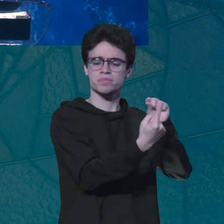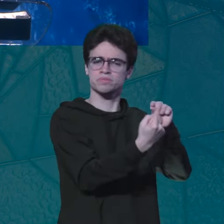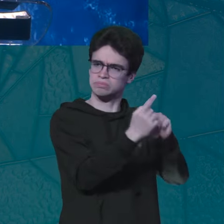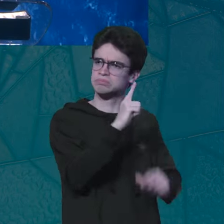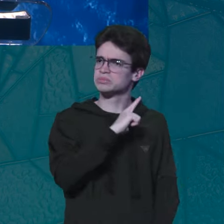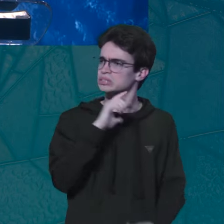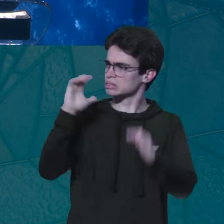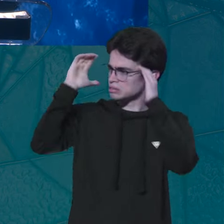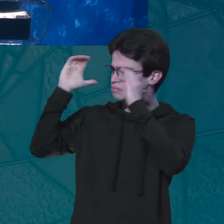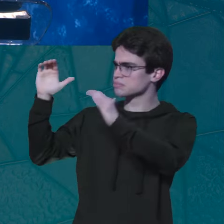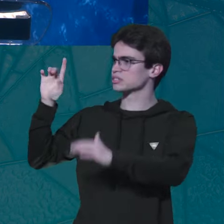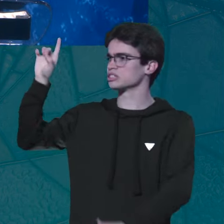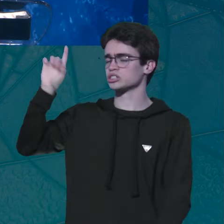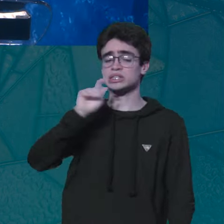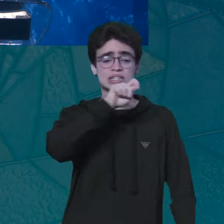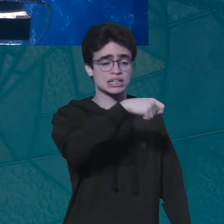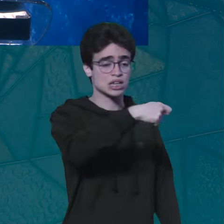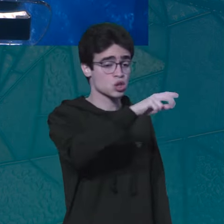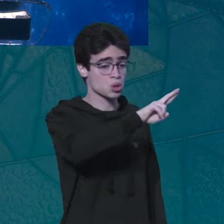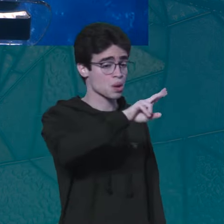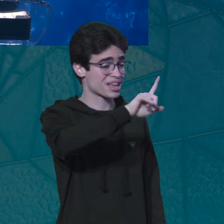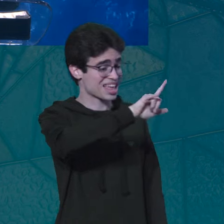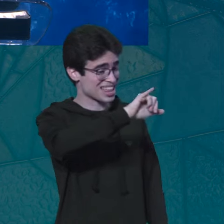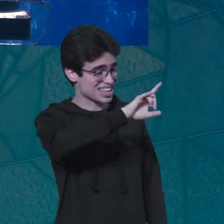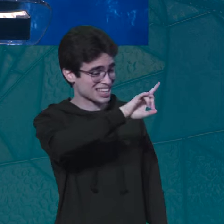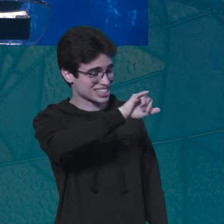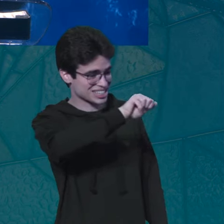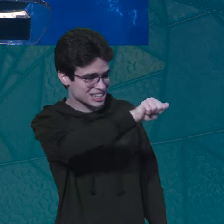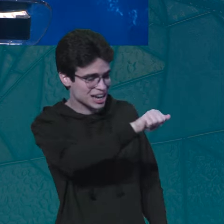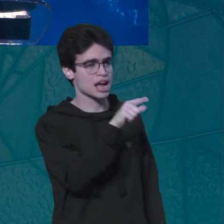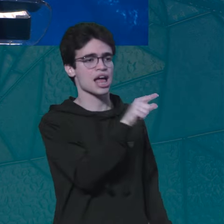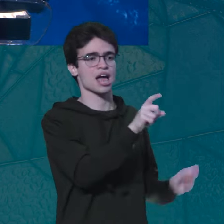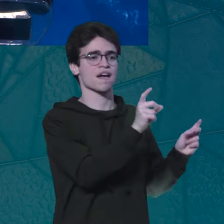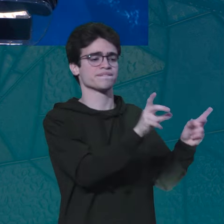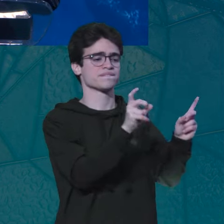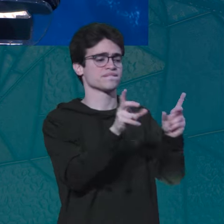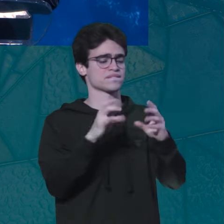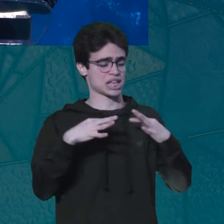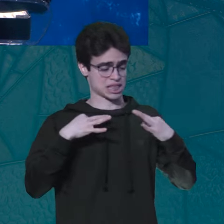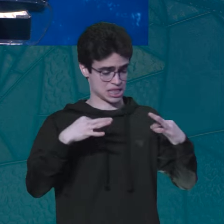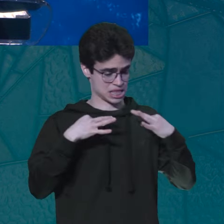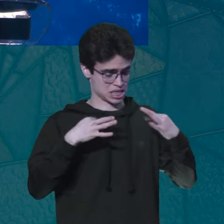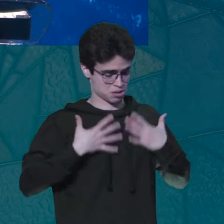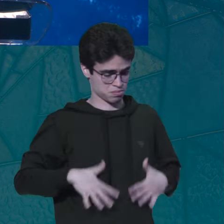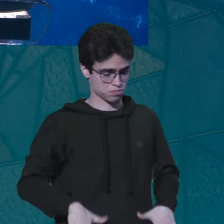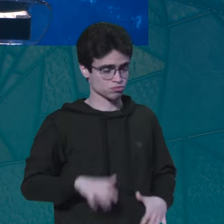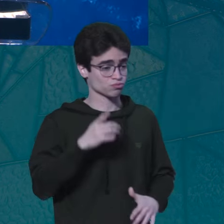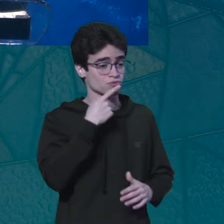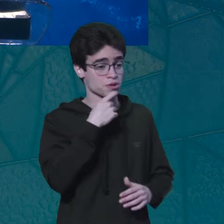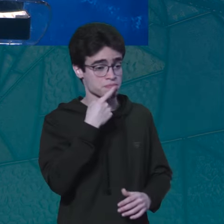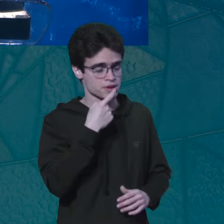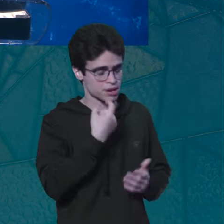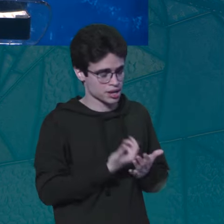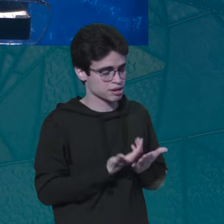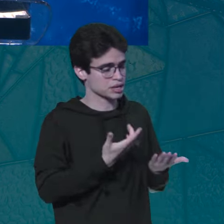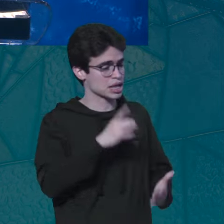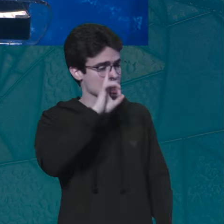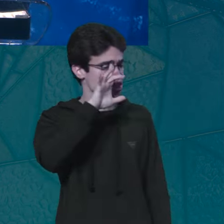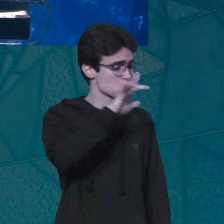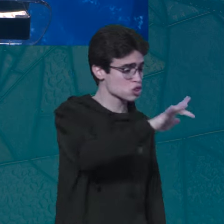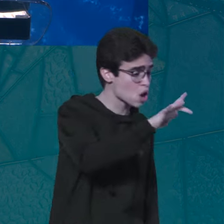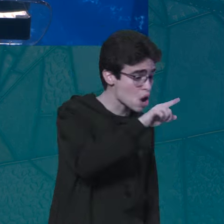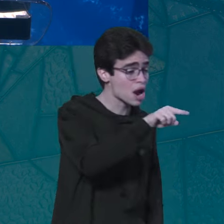Deus, chamada Lídia, vendedora de tecido de púrpura, da cidade de Tiatira. O Senhor abriu seu coração